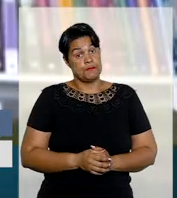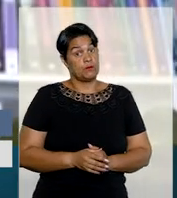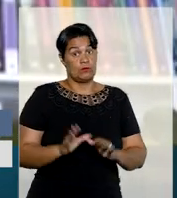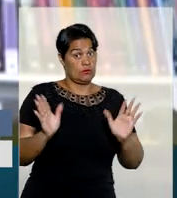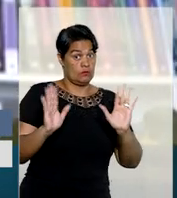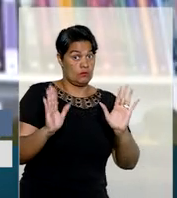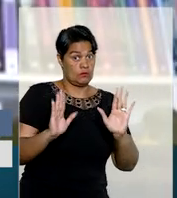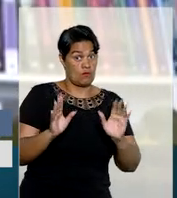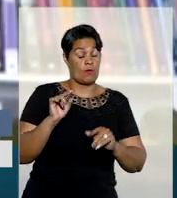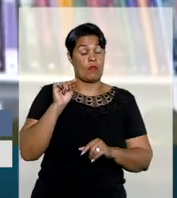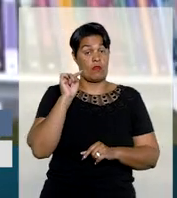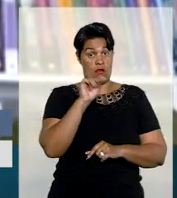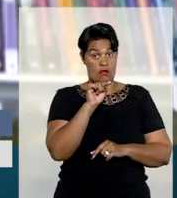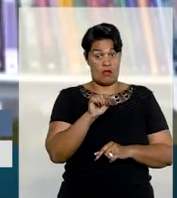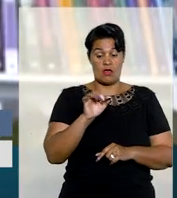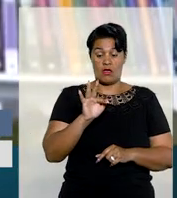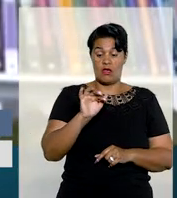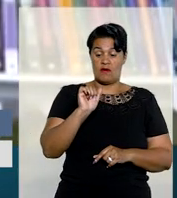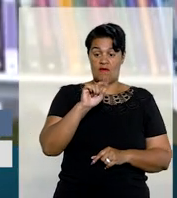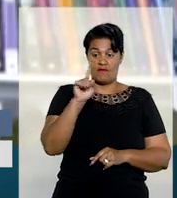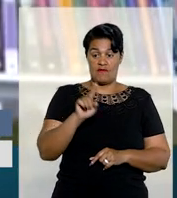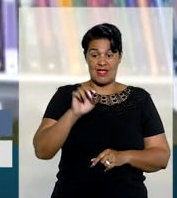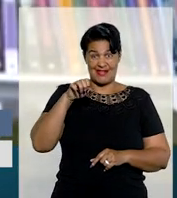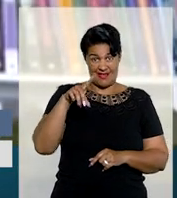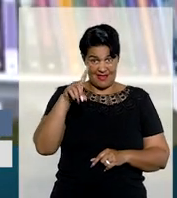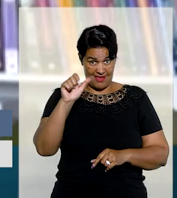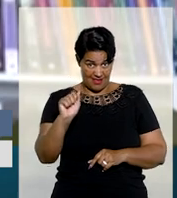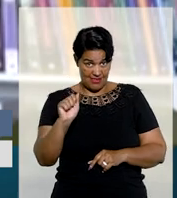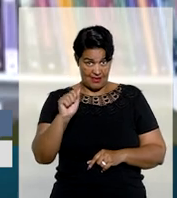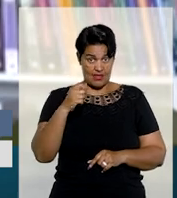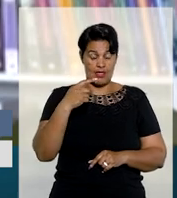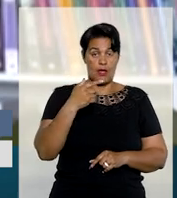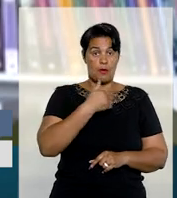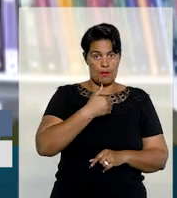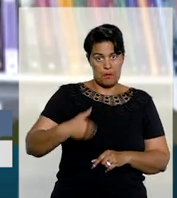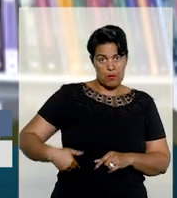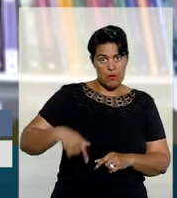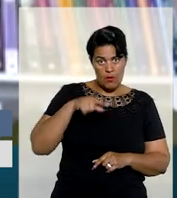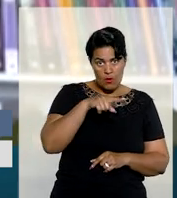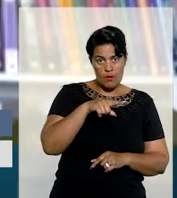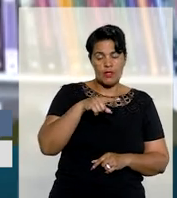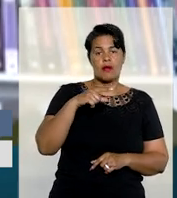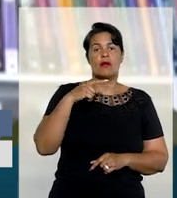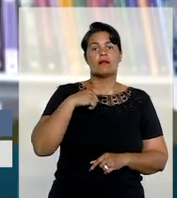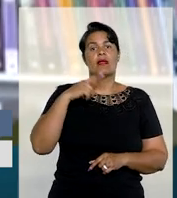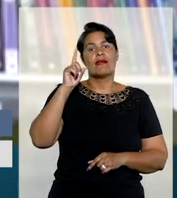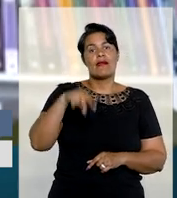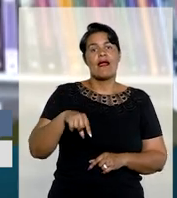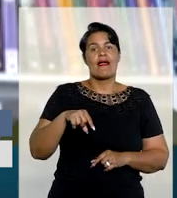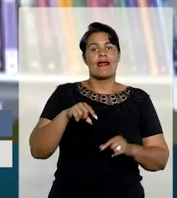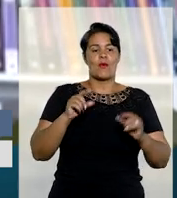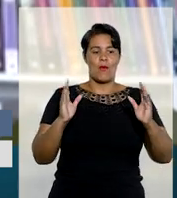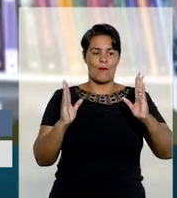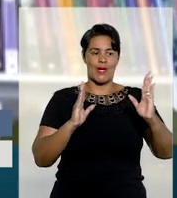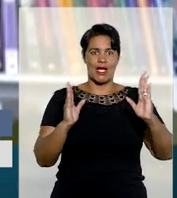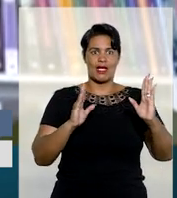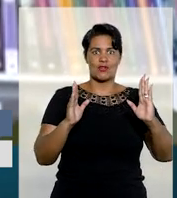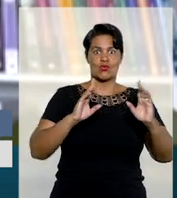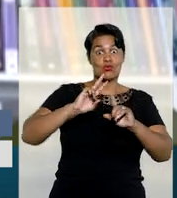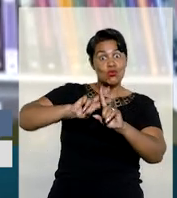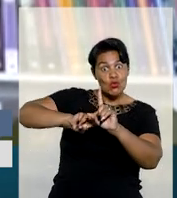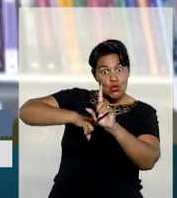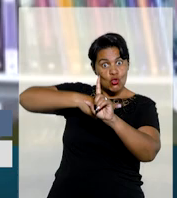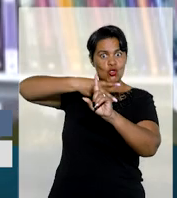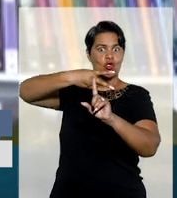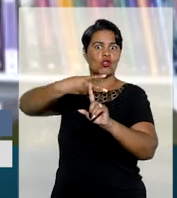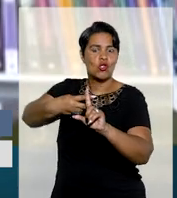né, para a prática dos atos de maneira geral. Isso se aplica aos embargos de declaração. Somente lá nos juizados da Fazenda Pública que esse prazo